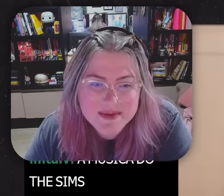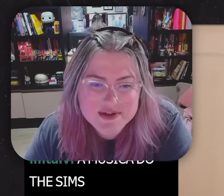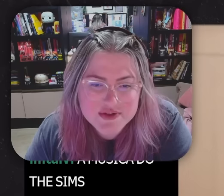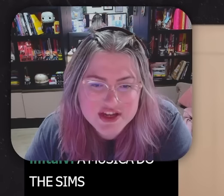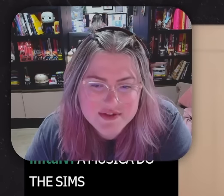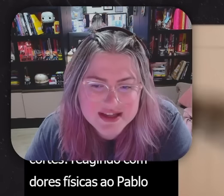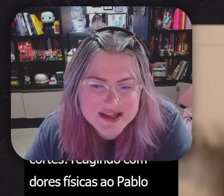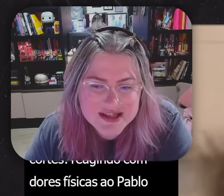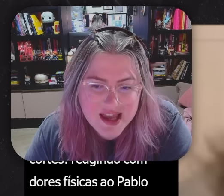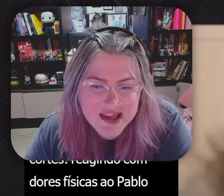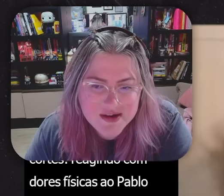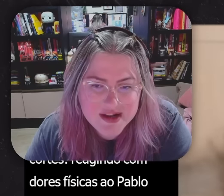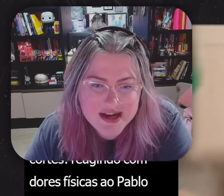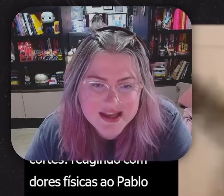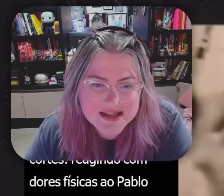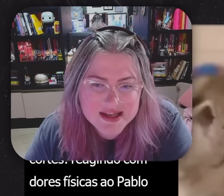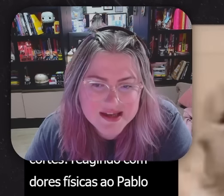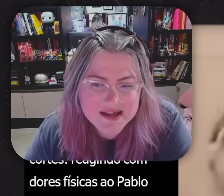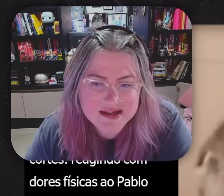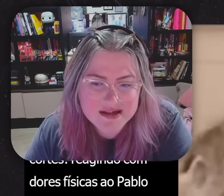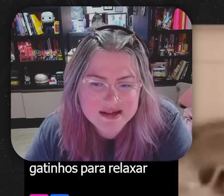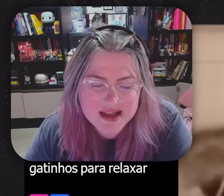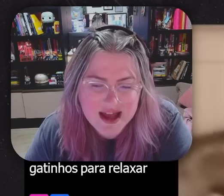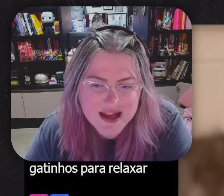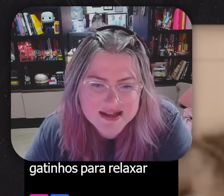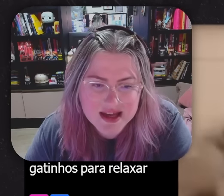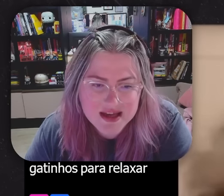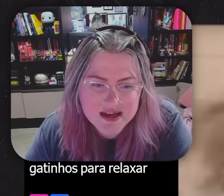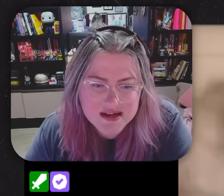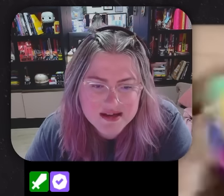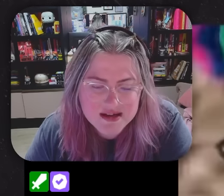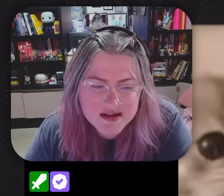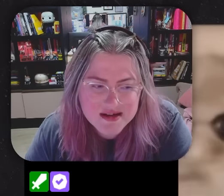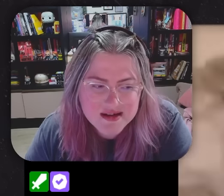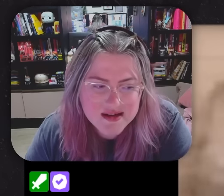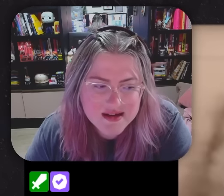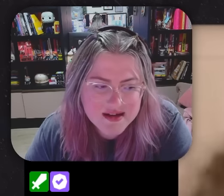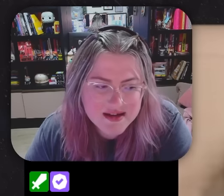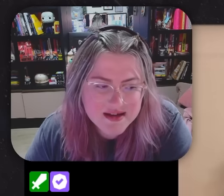s tudo cabeçudinho esses né Tem orelhinha assim essa raça